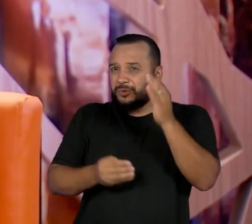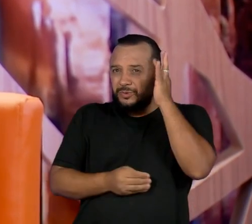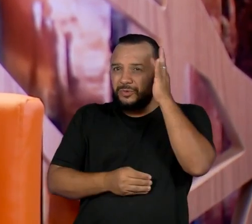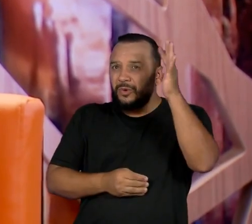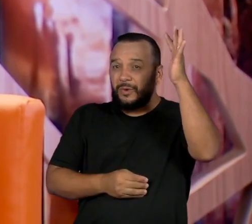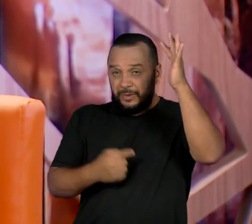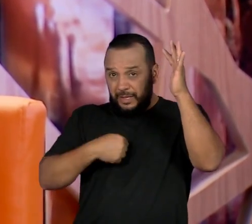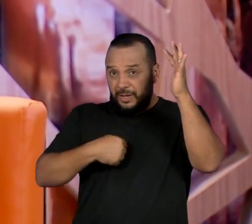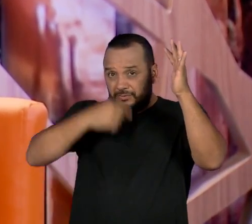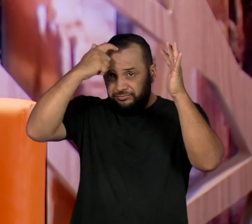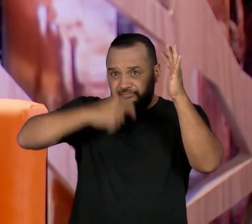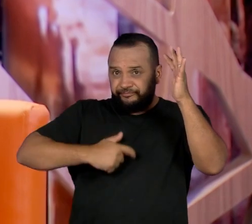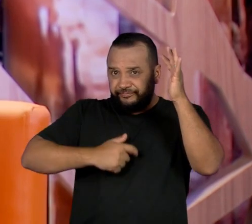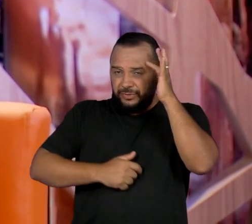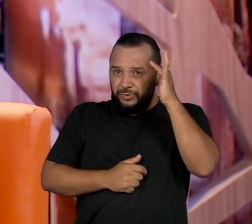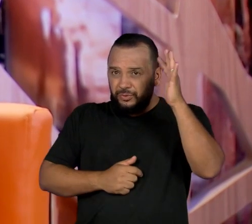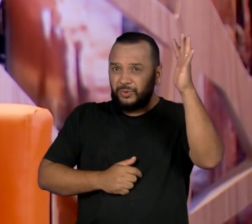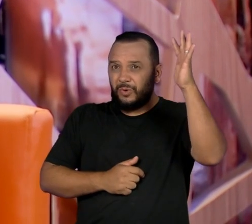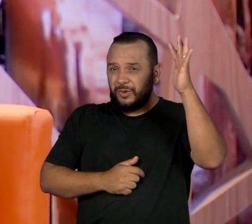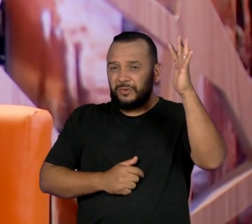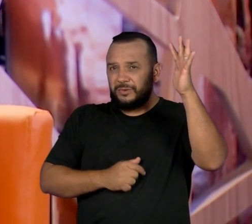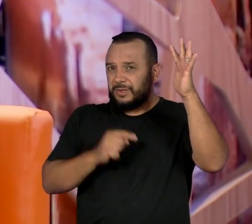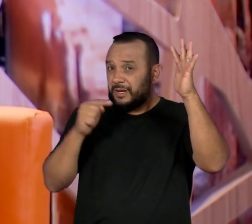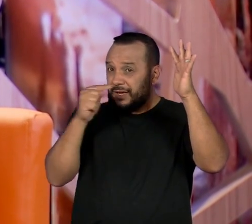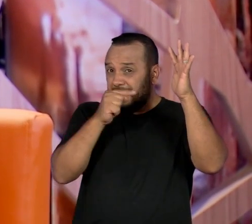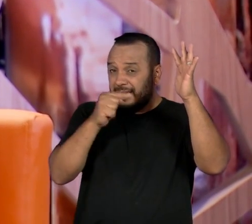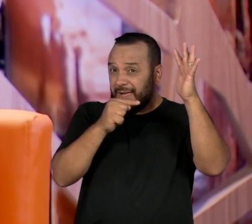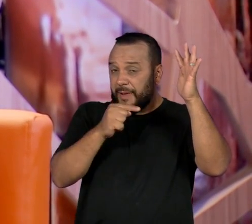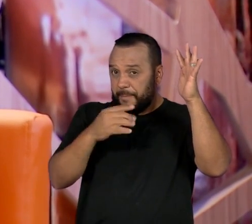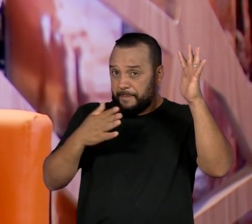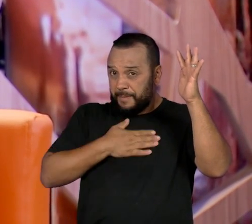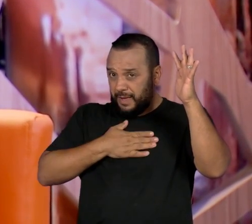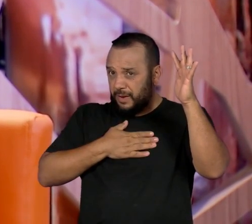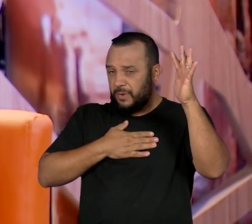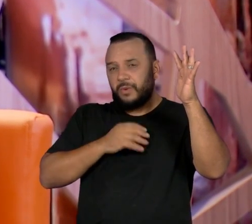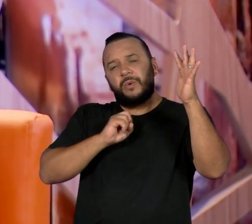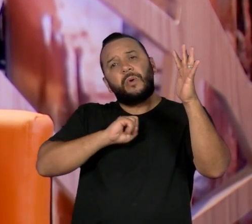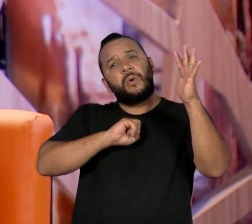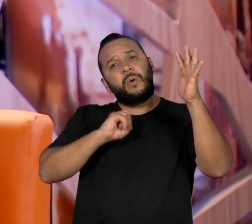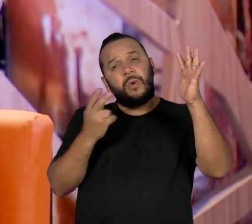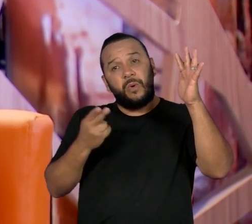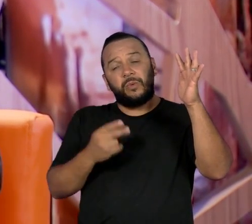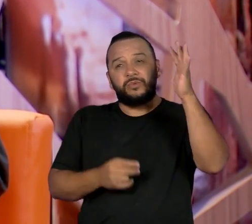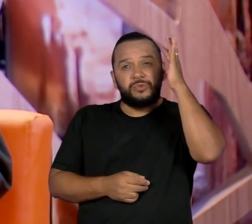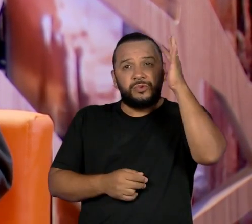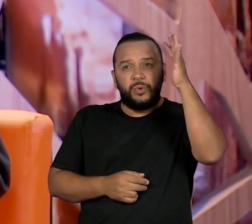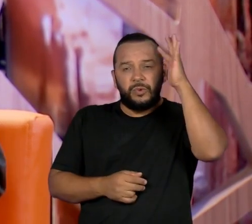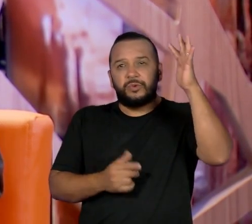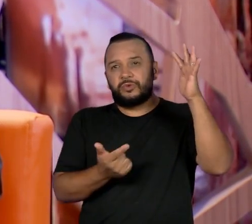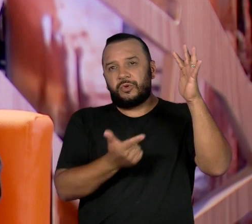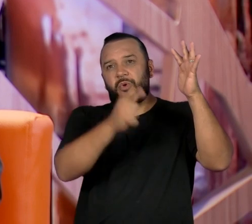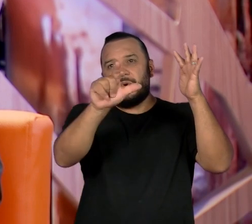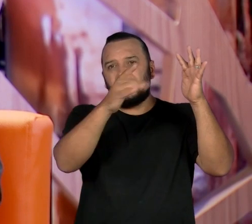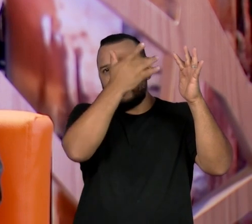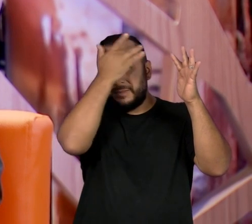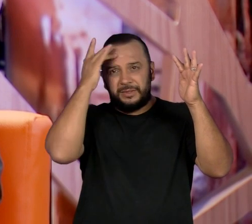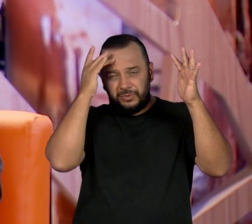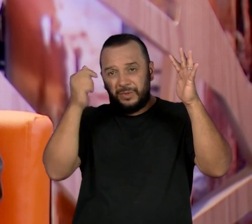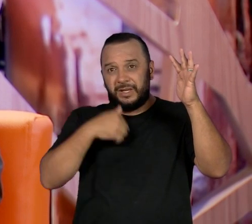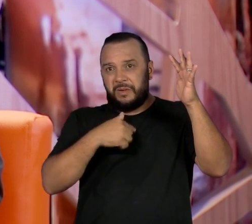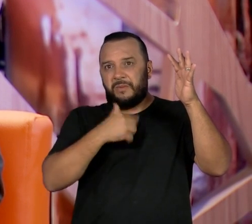sonha. São sonhos efetivamente nossos ou são sonhos do outro que nós estamos tentando